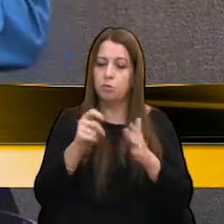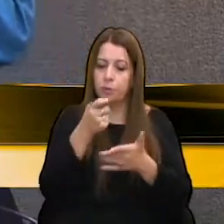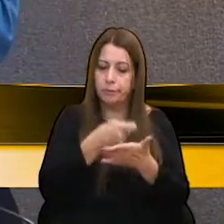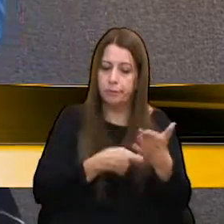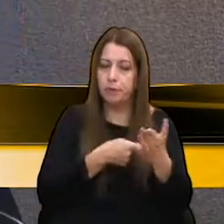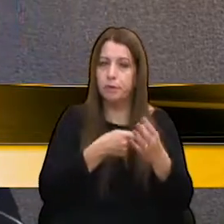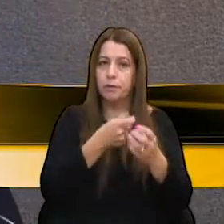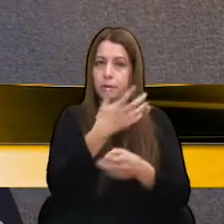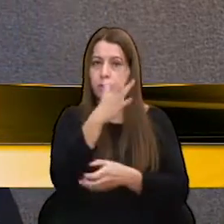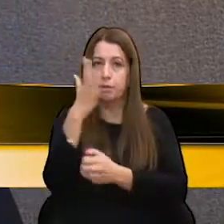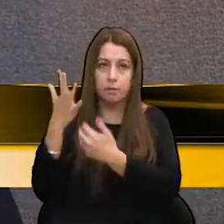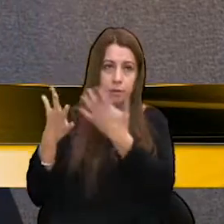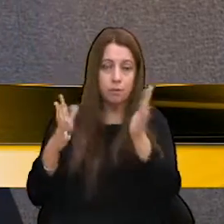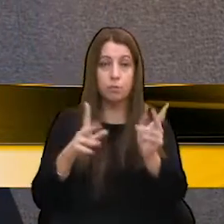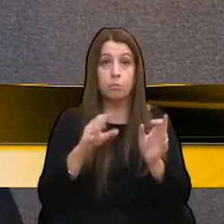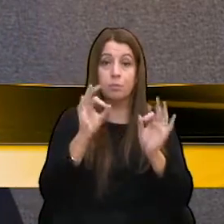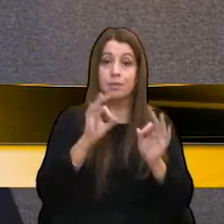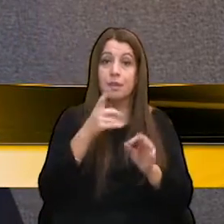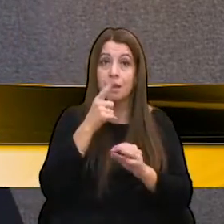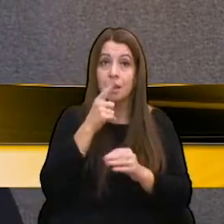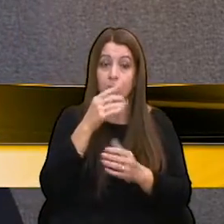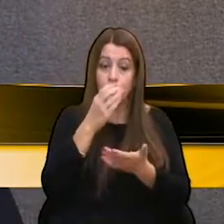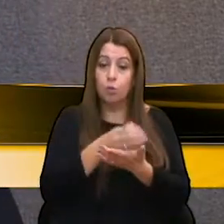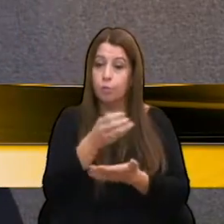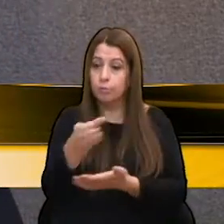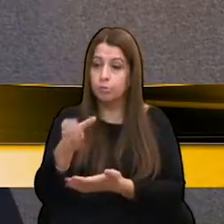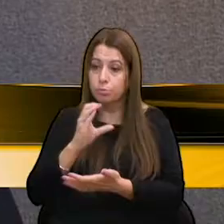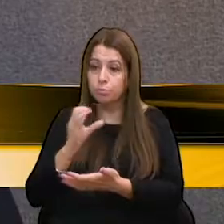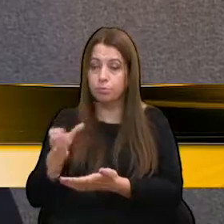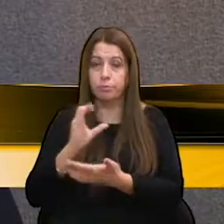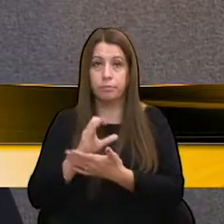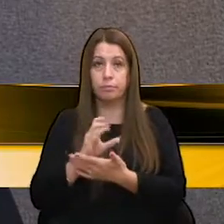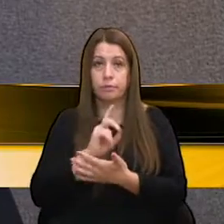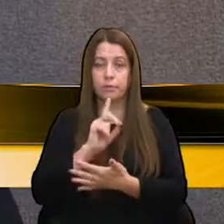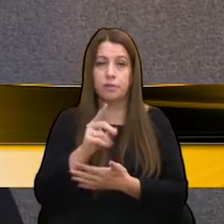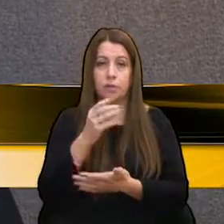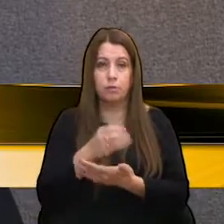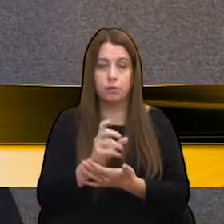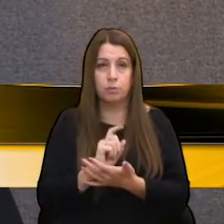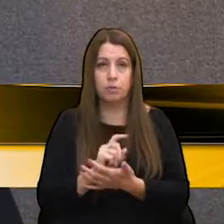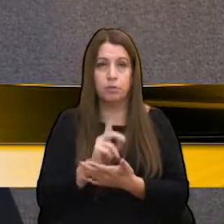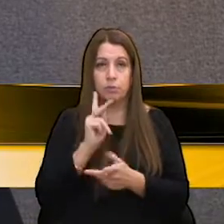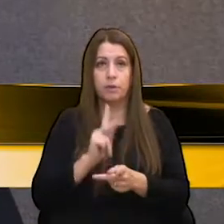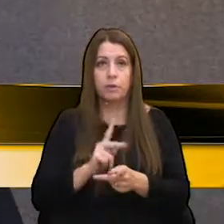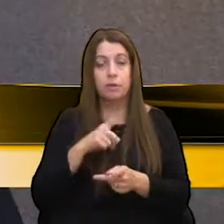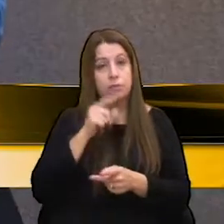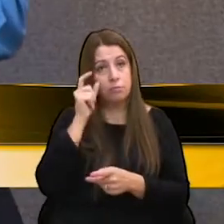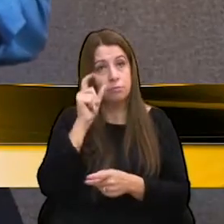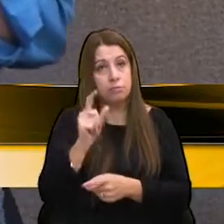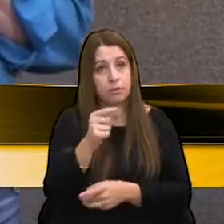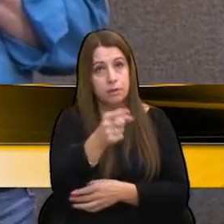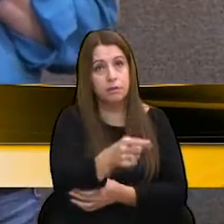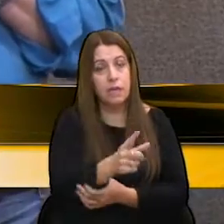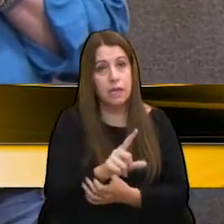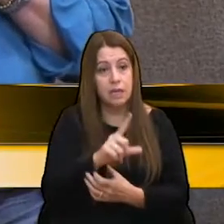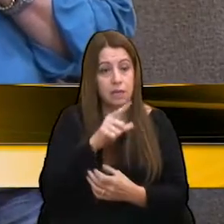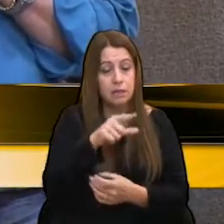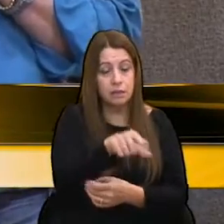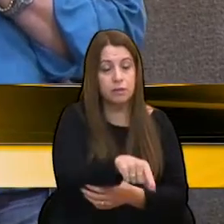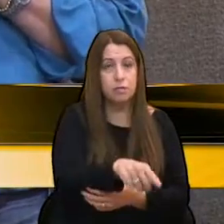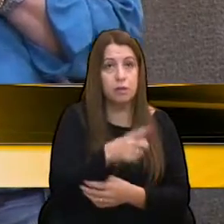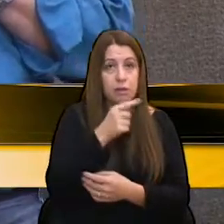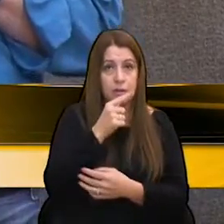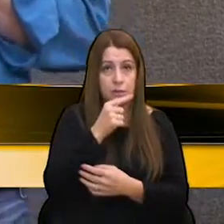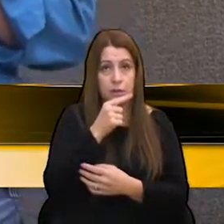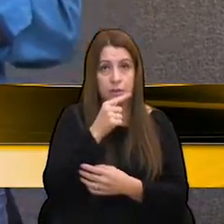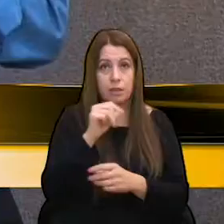tal, exatamente para tu servir água de copinho, né? Você vai lá com copinhos, o pessoal que tem interesse vai na torneira lá e toma uma